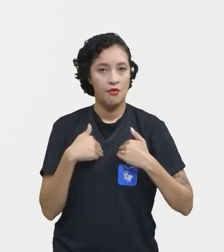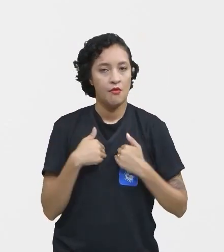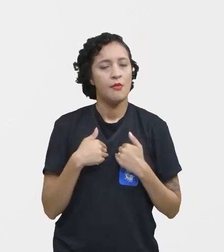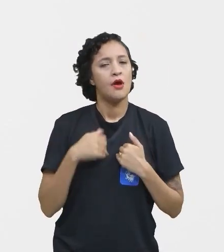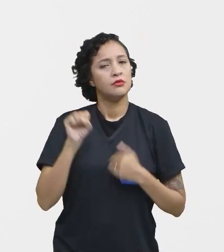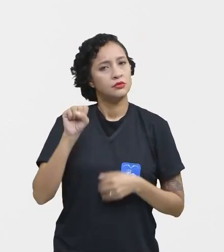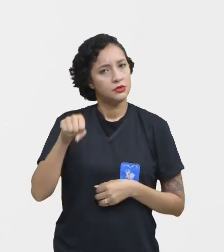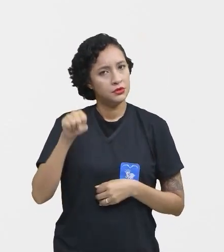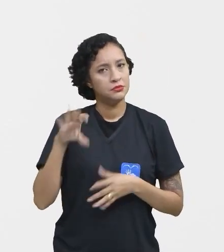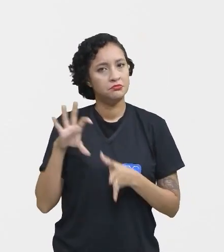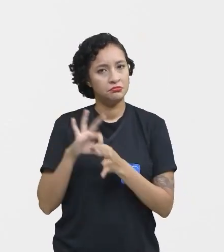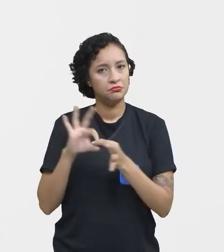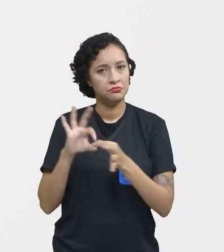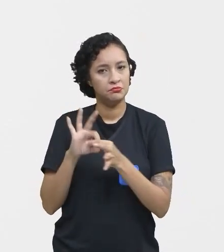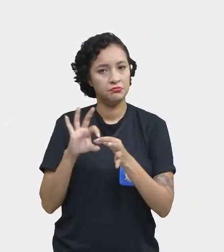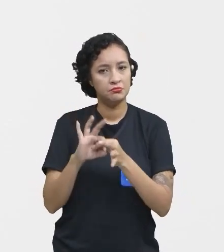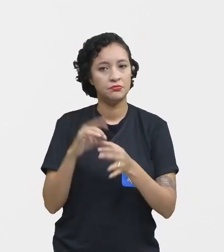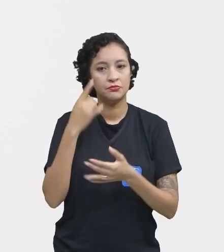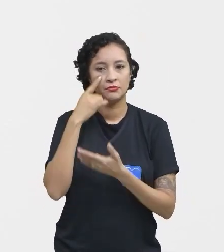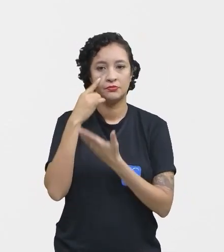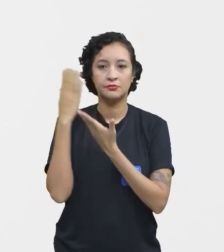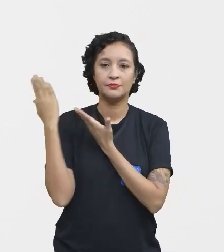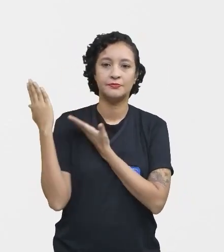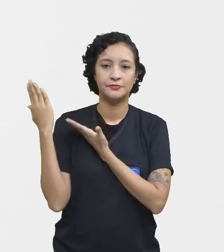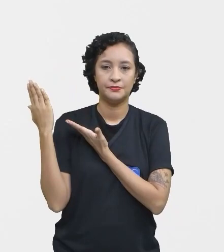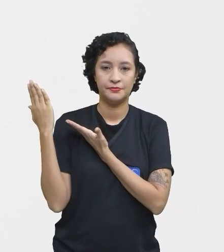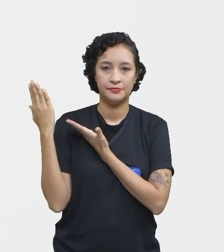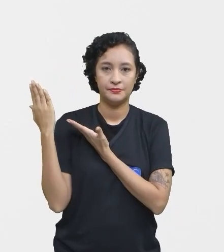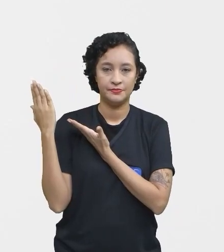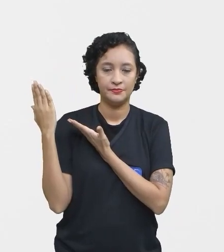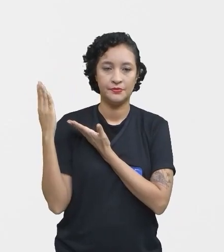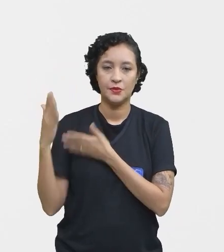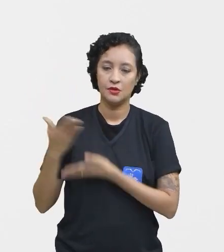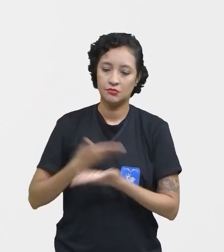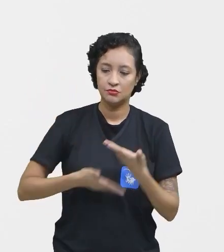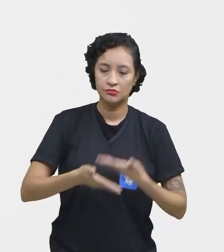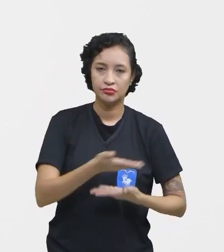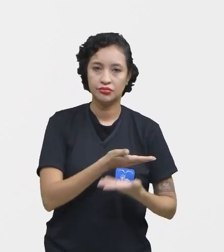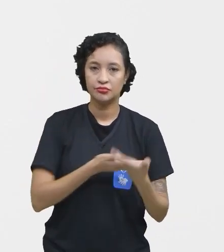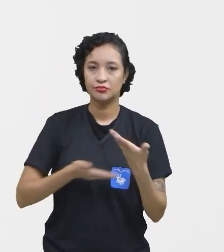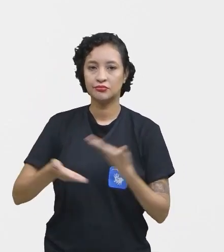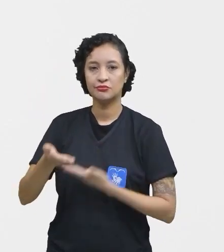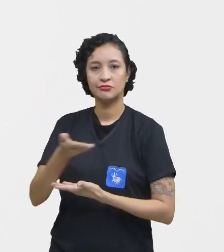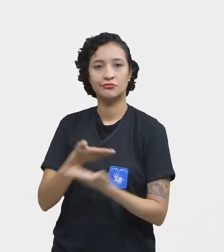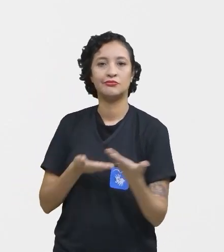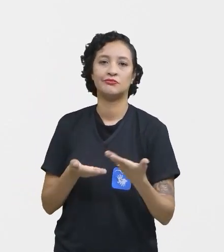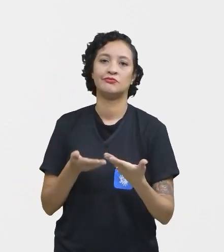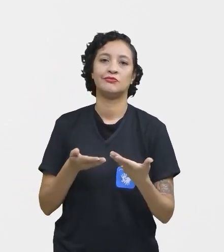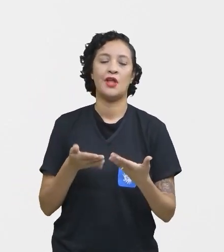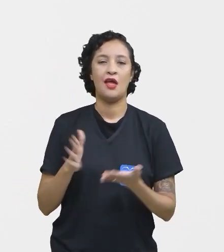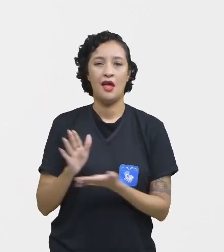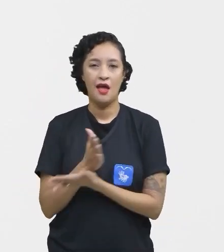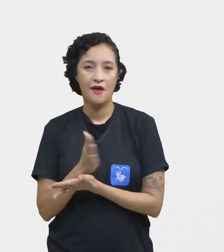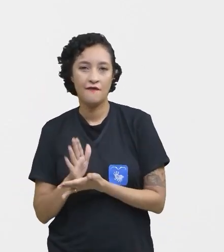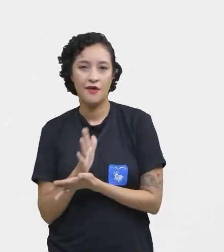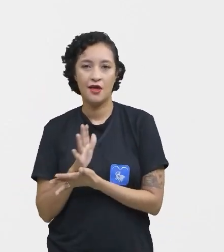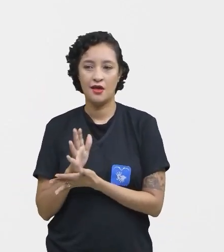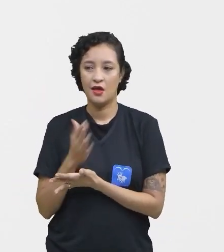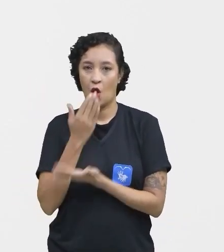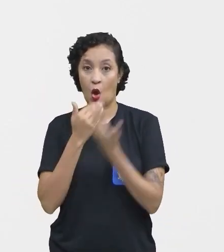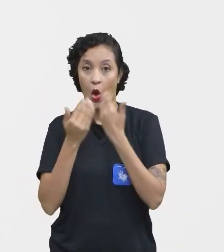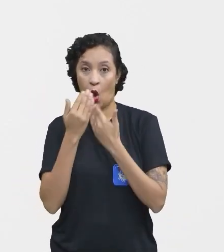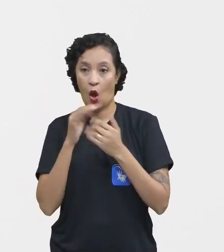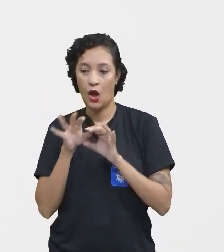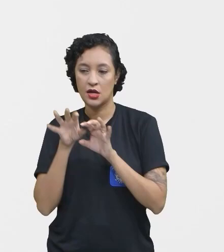vocês podem ver. Todos eles, de alguma forma, interagem, né? De alguma forma, é o predador ou então é a presa. O predador é aquele